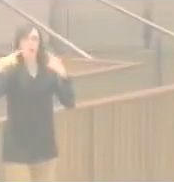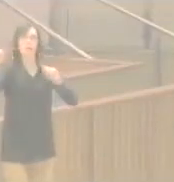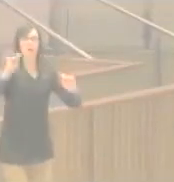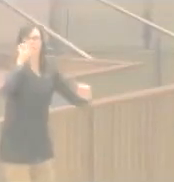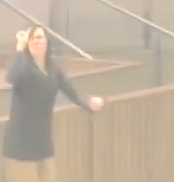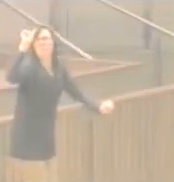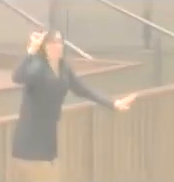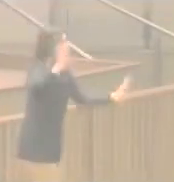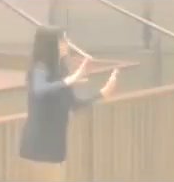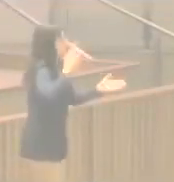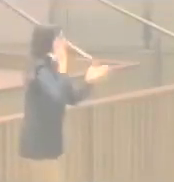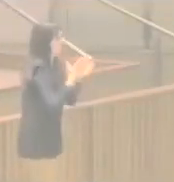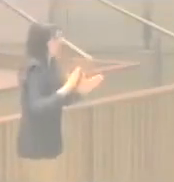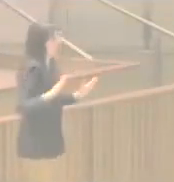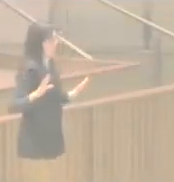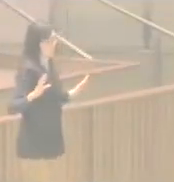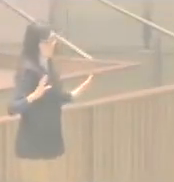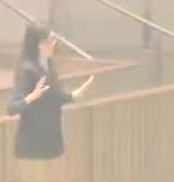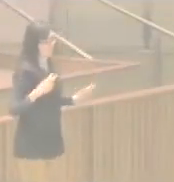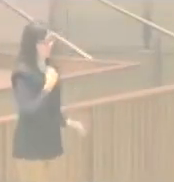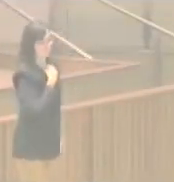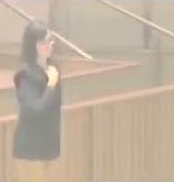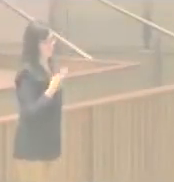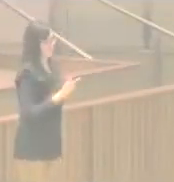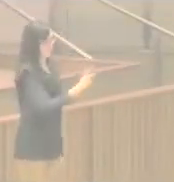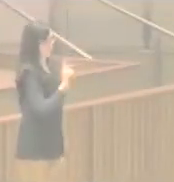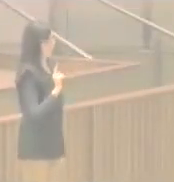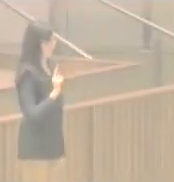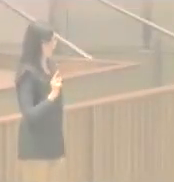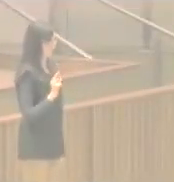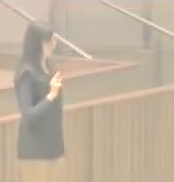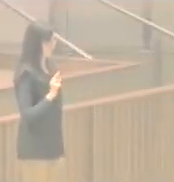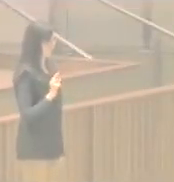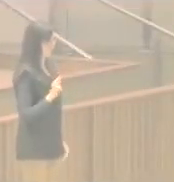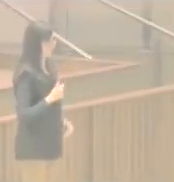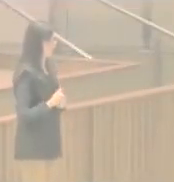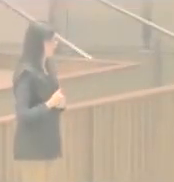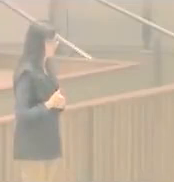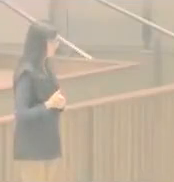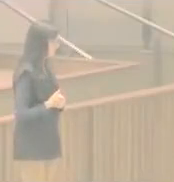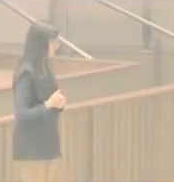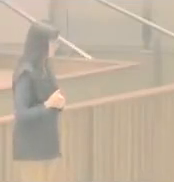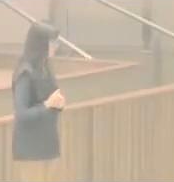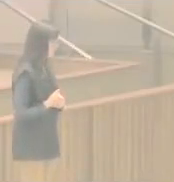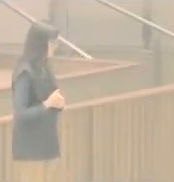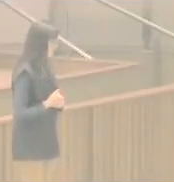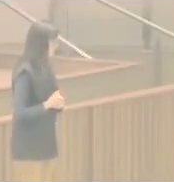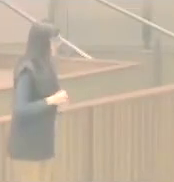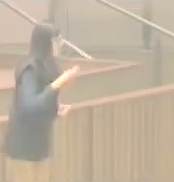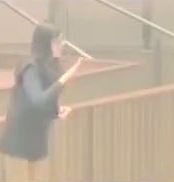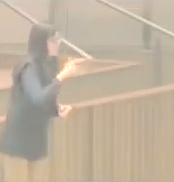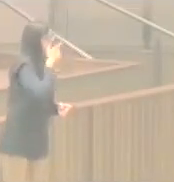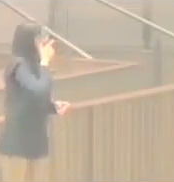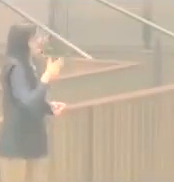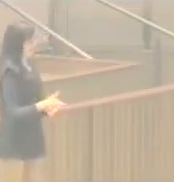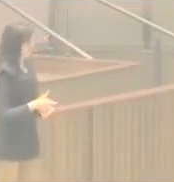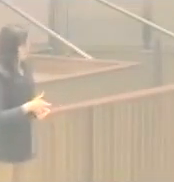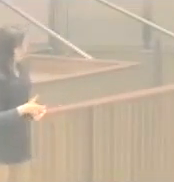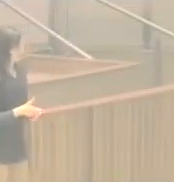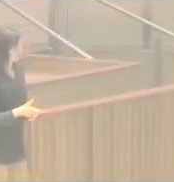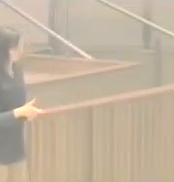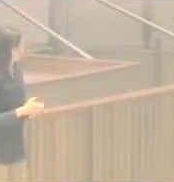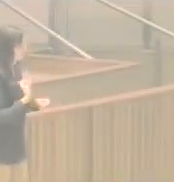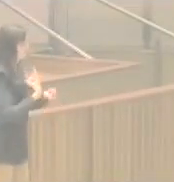possa fazer manter-se qualquer coisa. E é interessante que é nesse